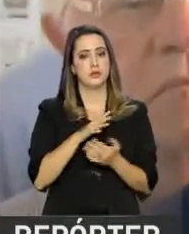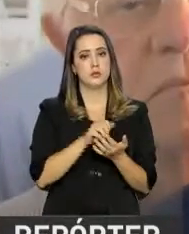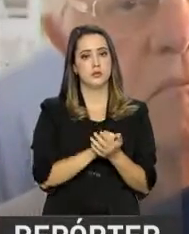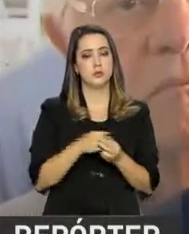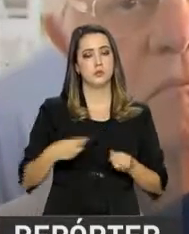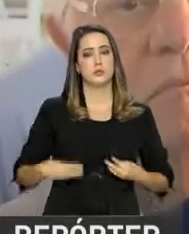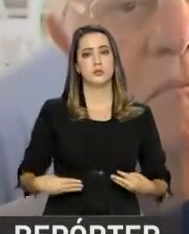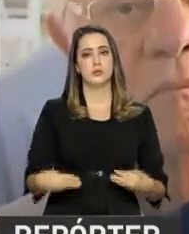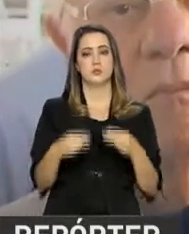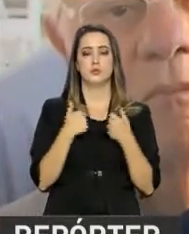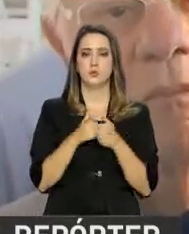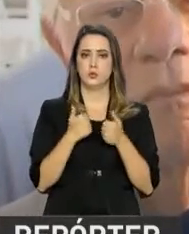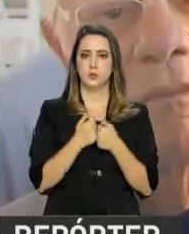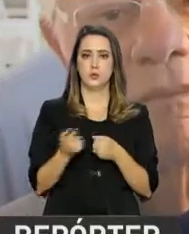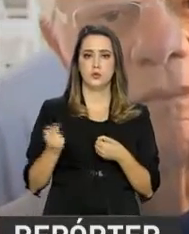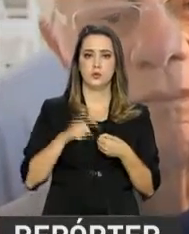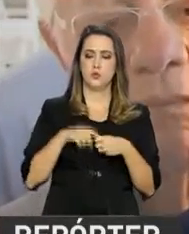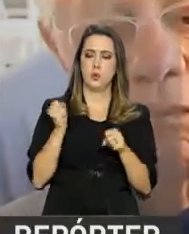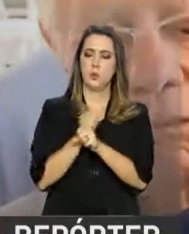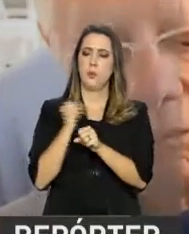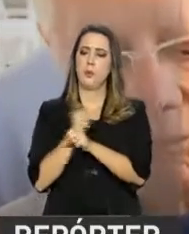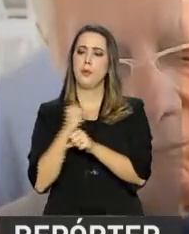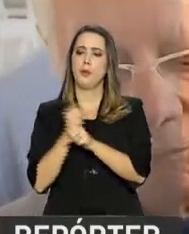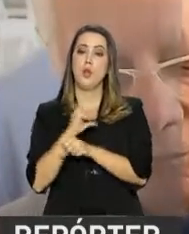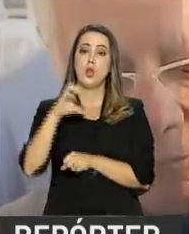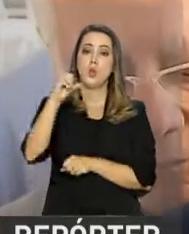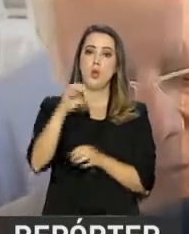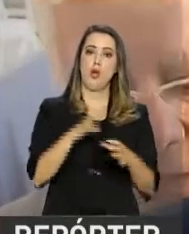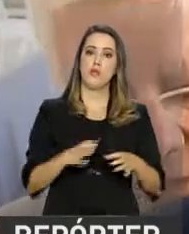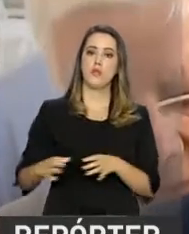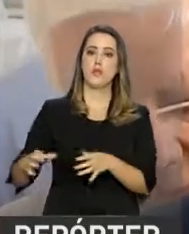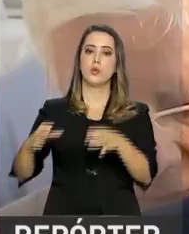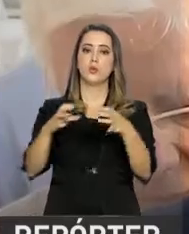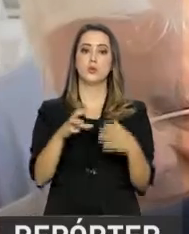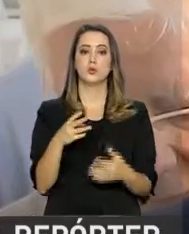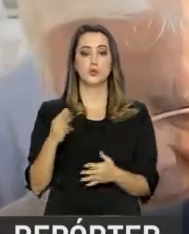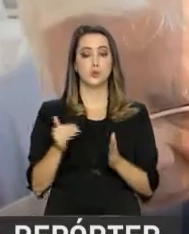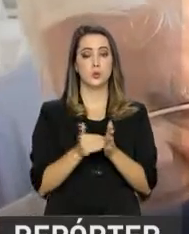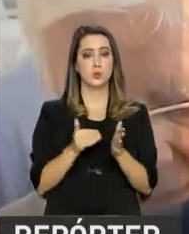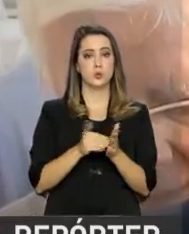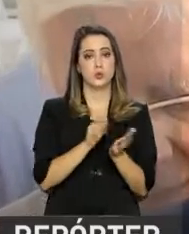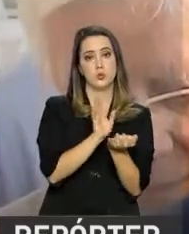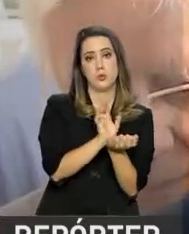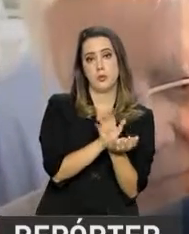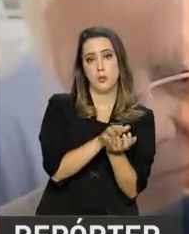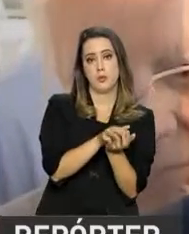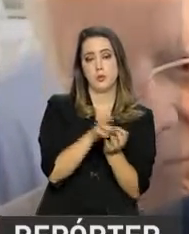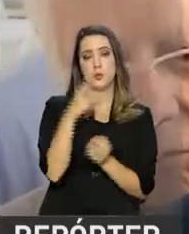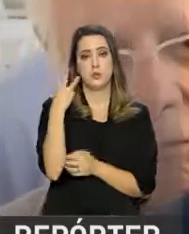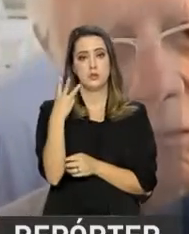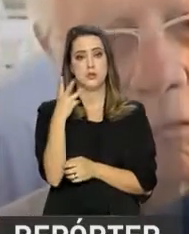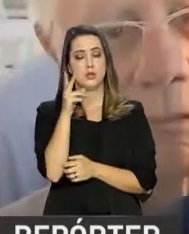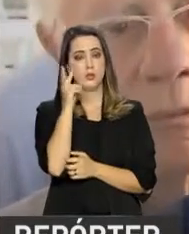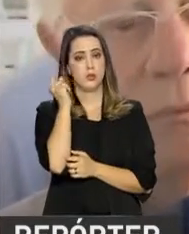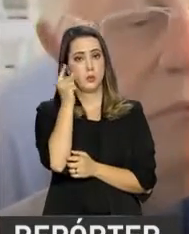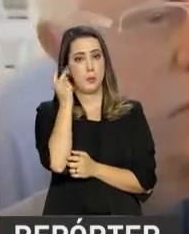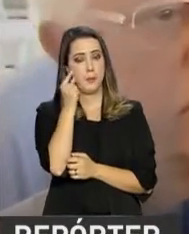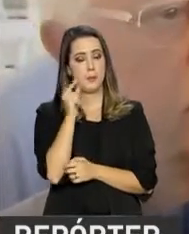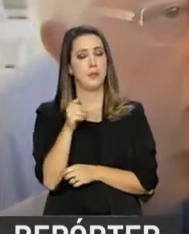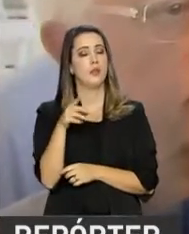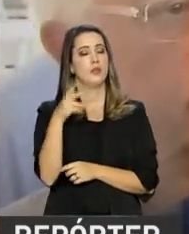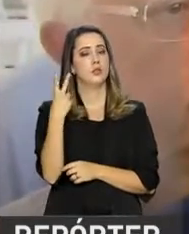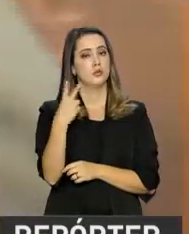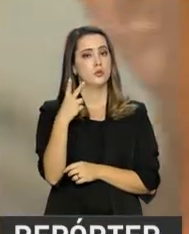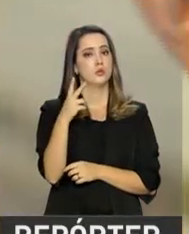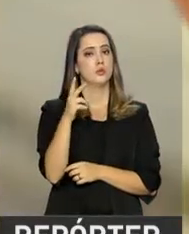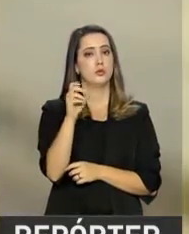retomamos nove lotes o último lote de pernambuco é três jogos aqui em alagoas dos lotes em sergipe quatro